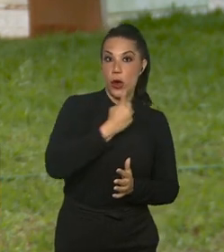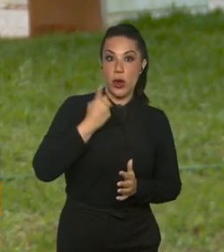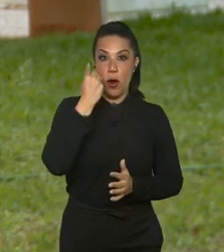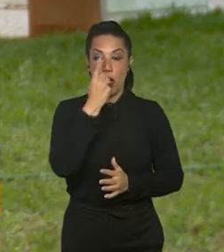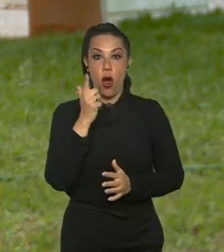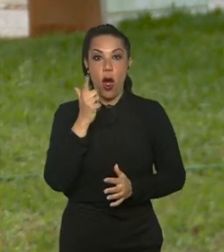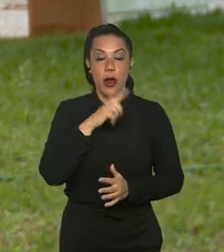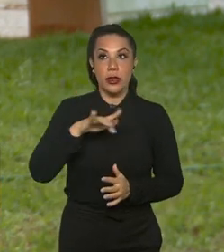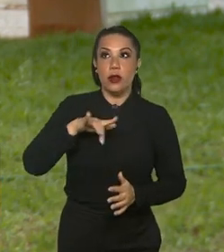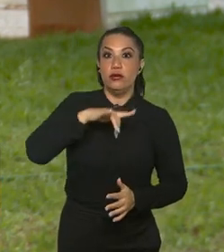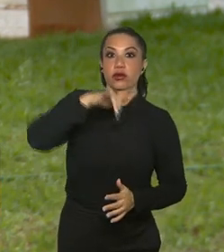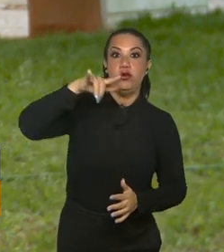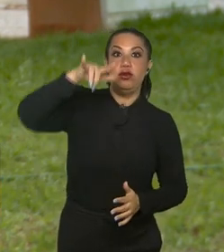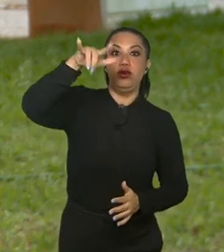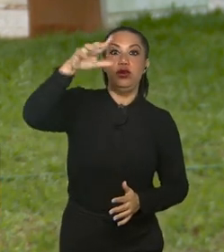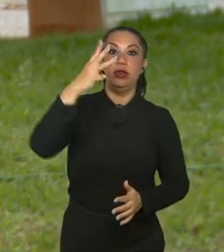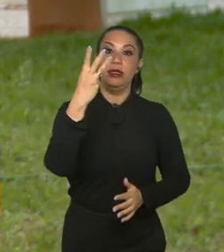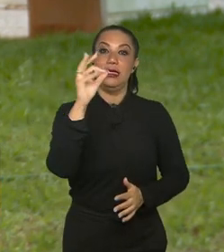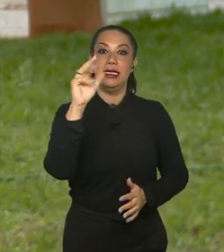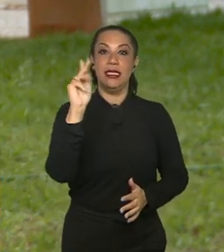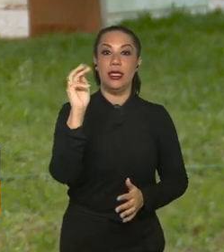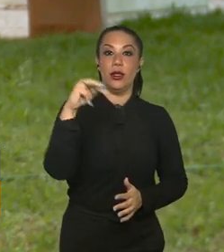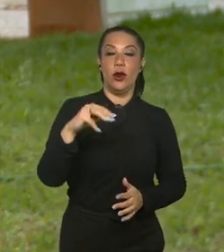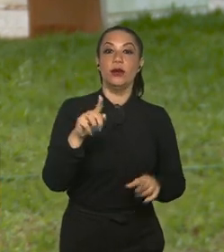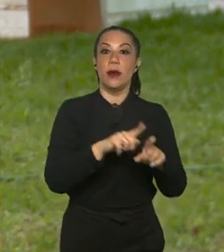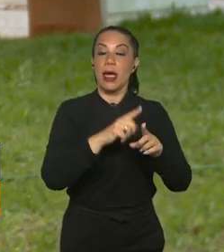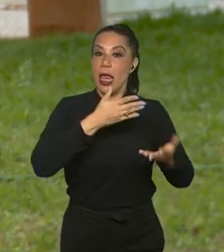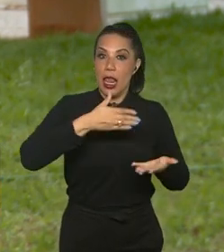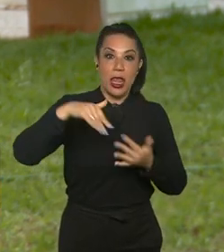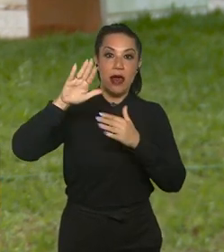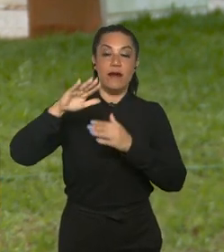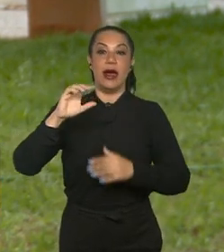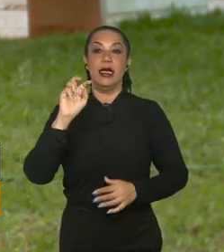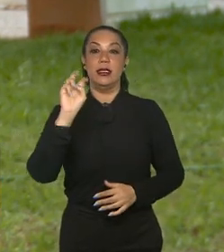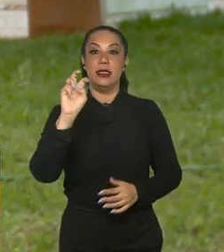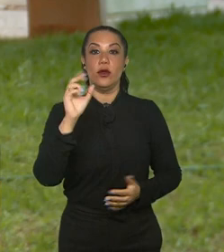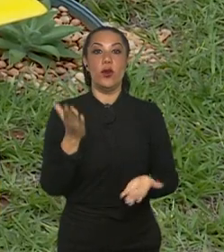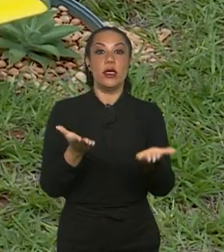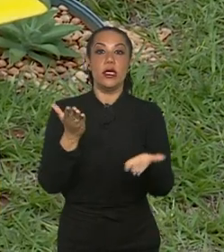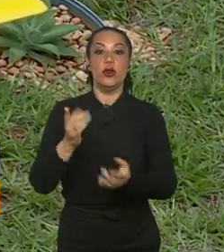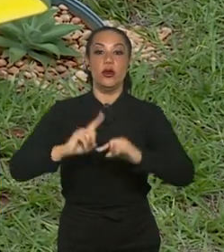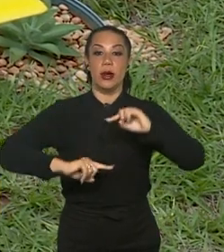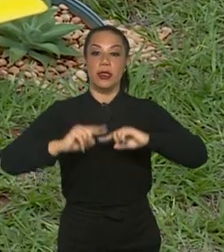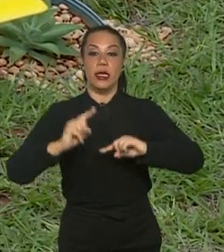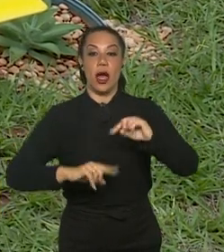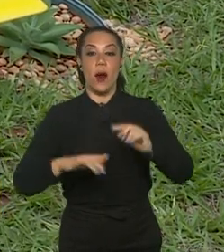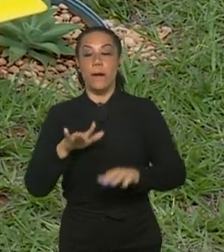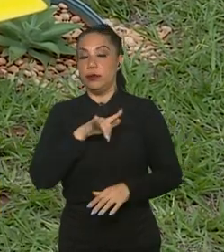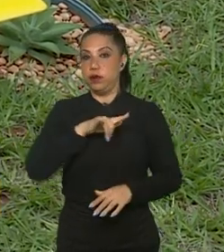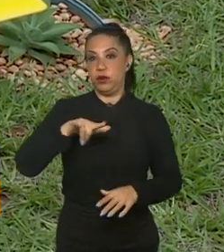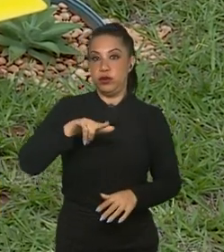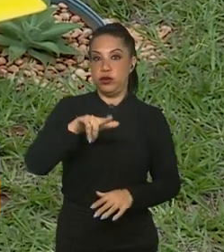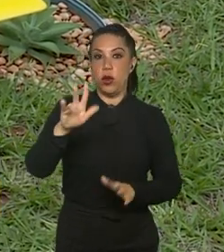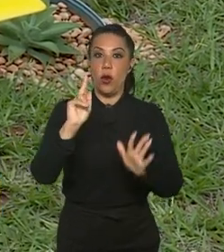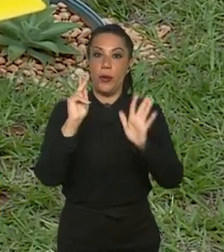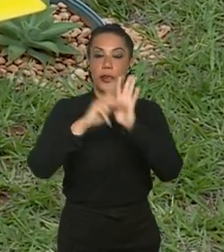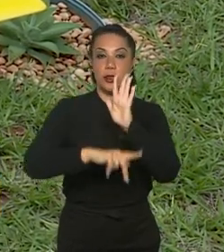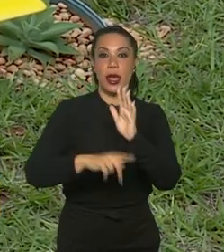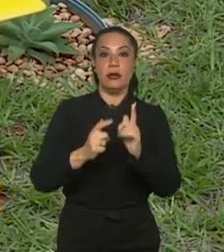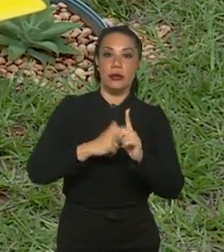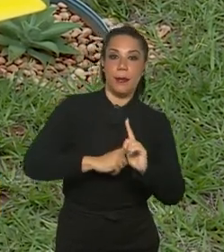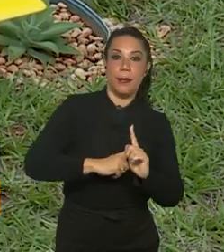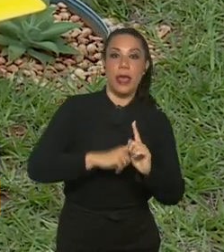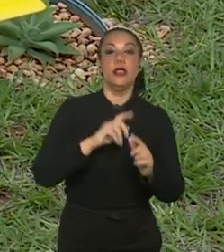Eles conseguem voar mais de 30 km e levar até 5 kg de carga. Para entrar em operação, o projeto ainda depende